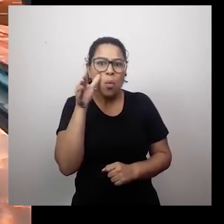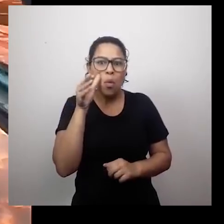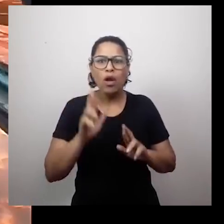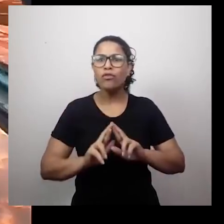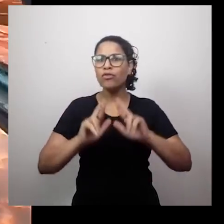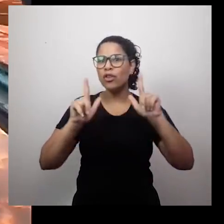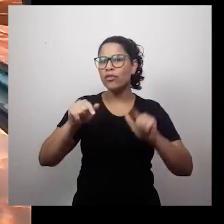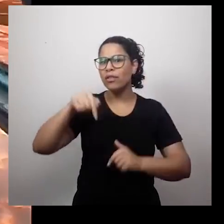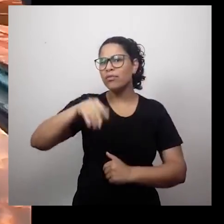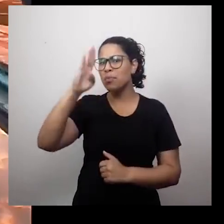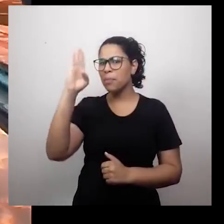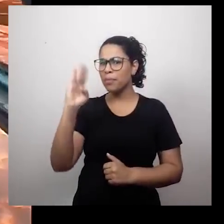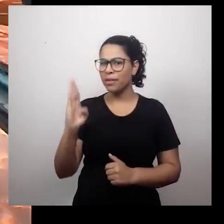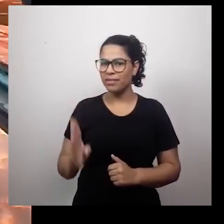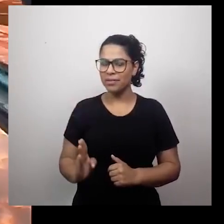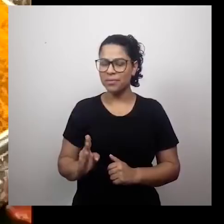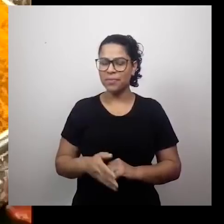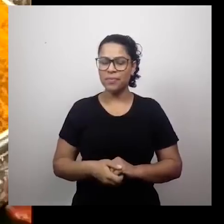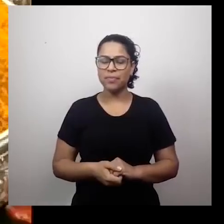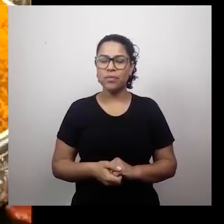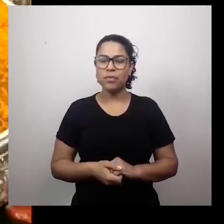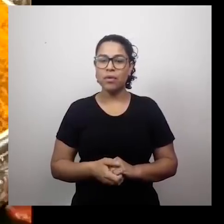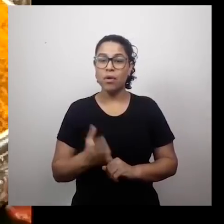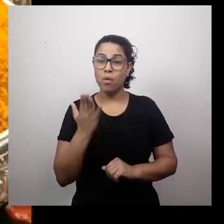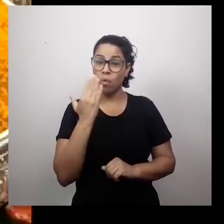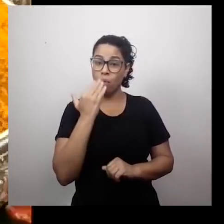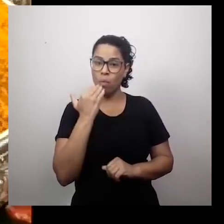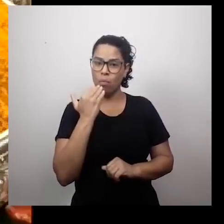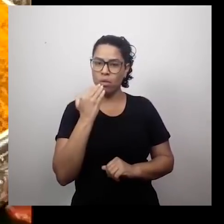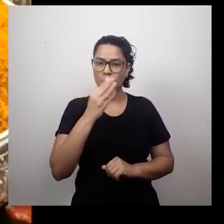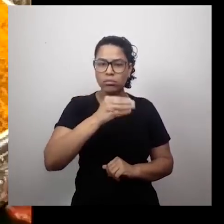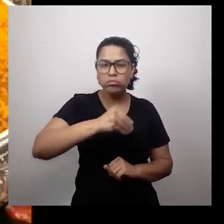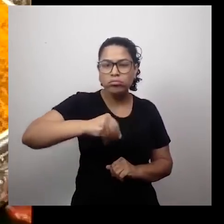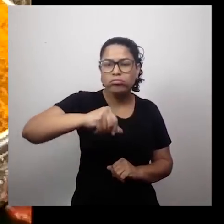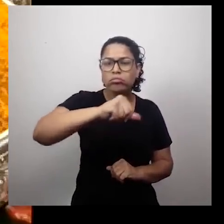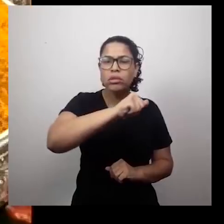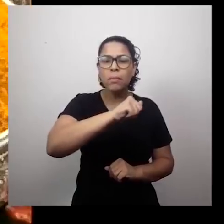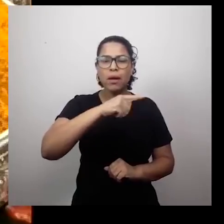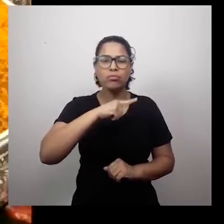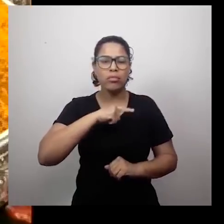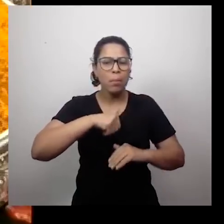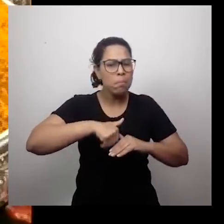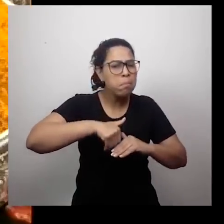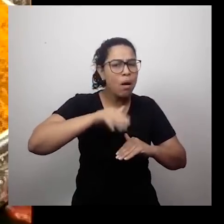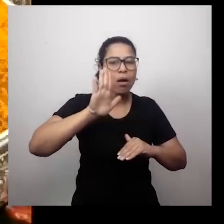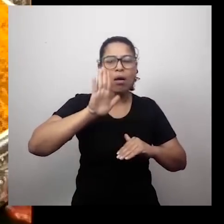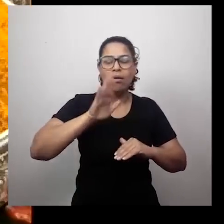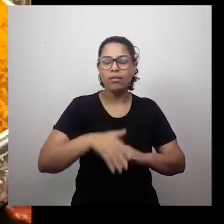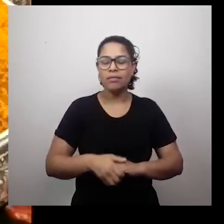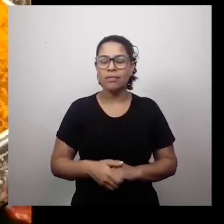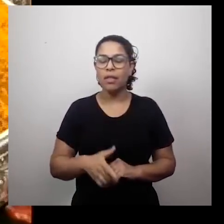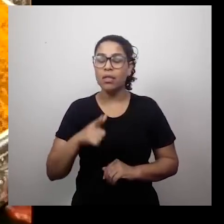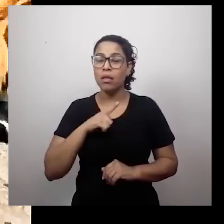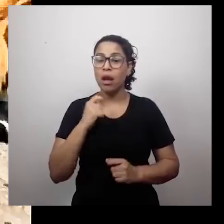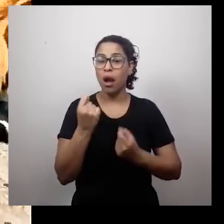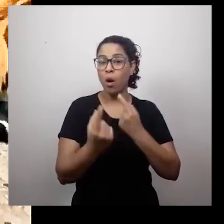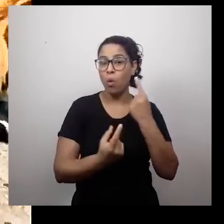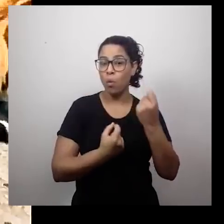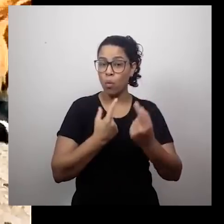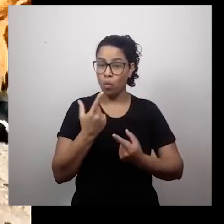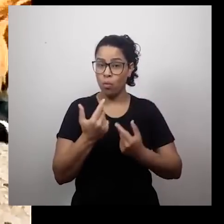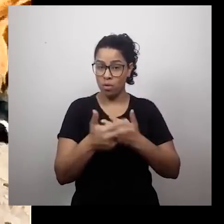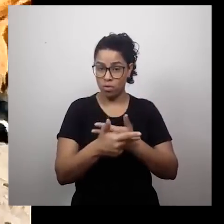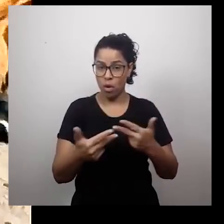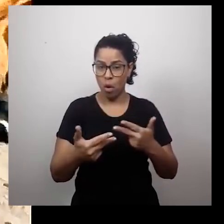muito diferente do nosso. A alimentação deles é cheia de temperos exóticos. Existem alguns símbolos que